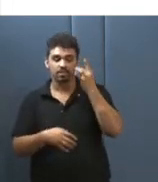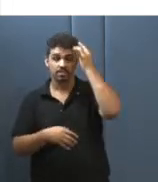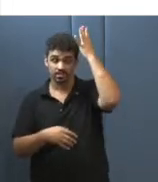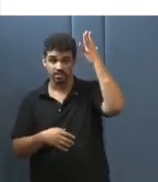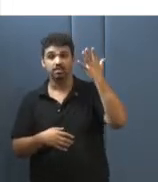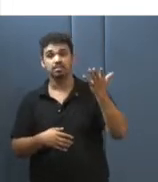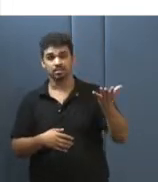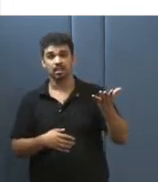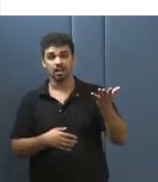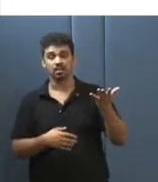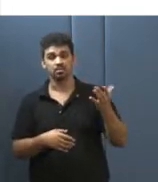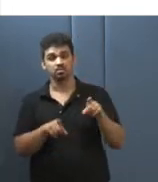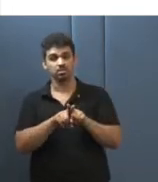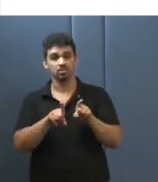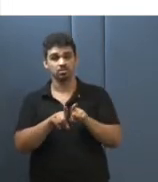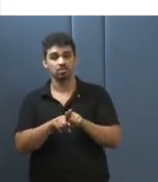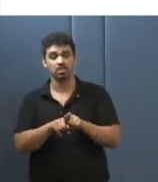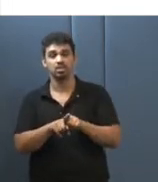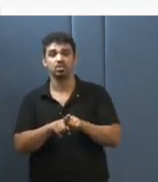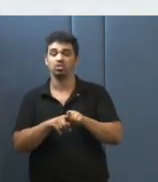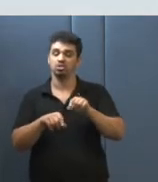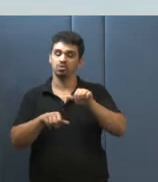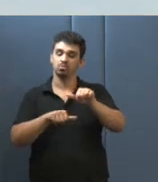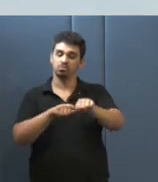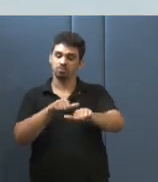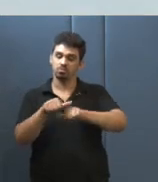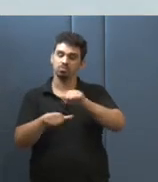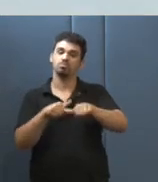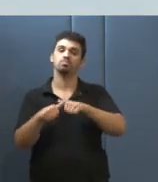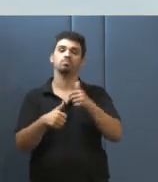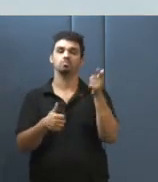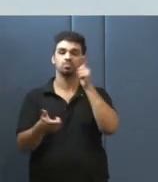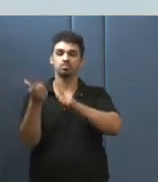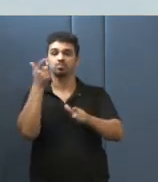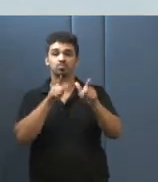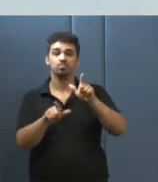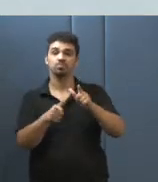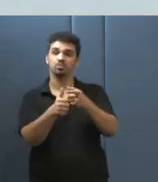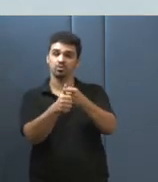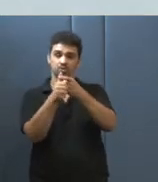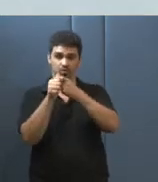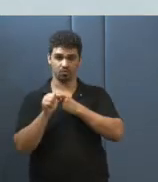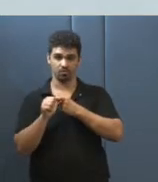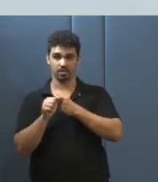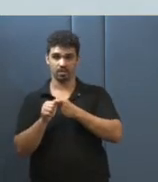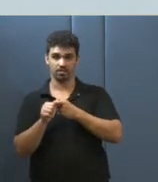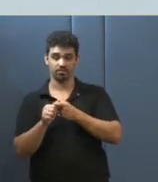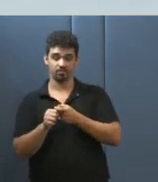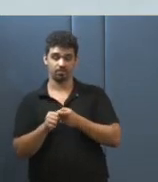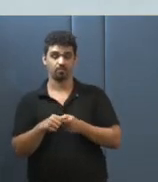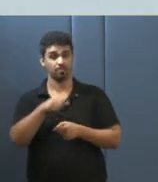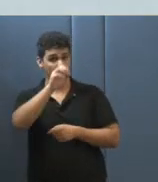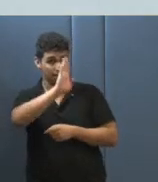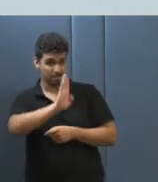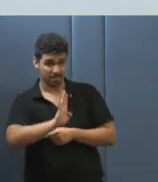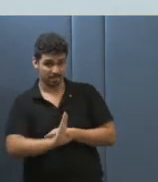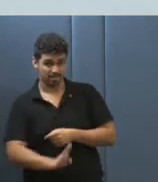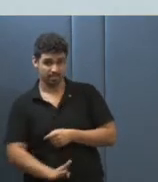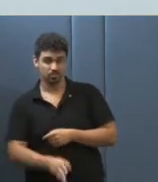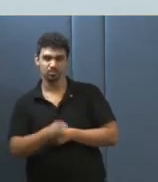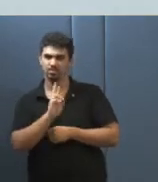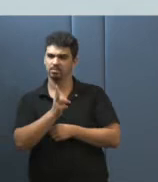no processo de reestruturação de dívidas. Então, o Brasil, de alguma forma, nesse período, sempre muito marcado